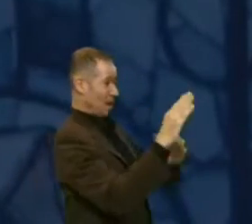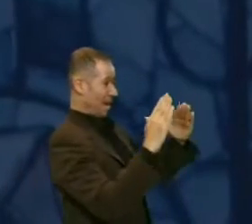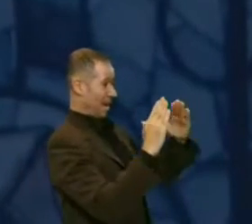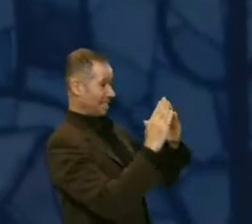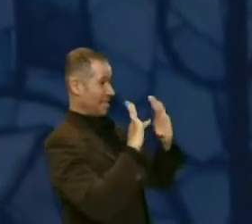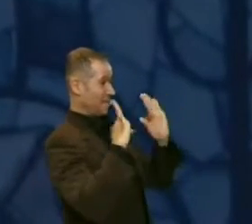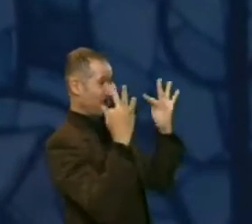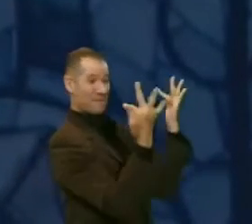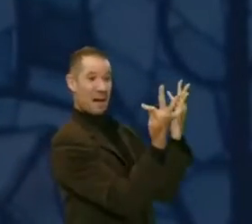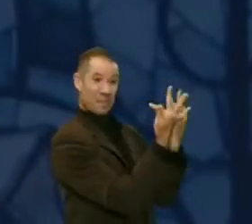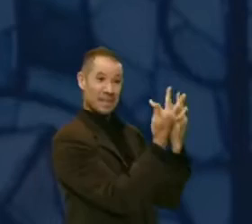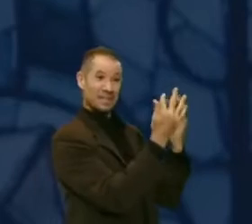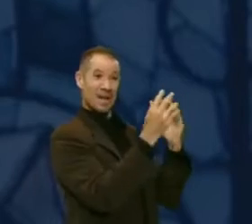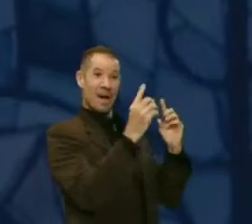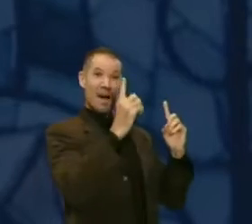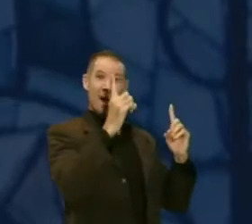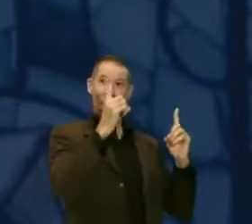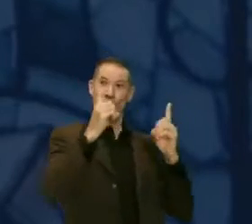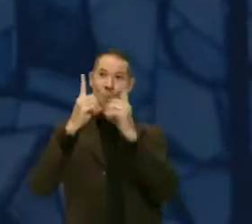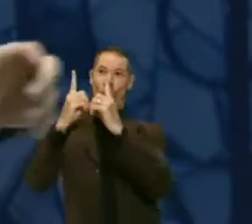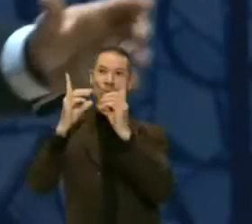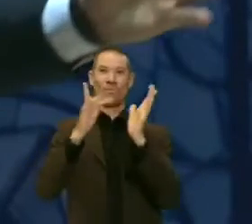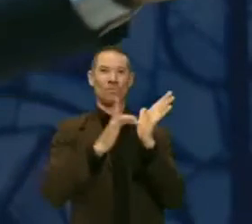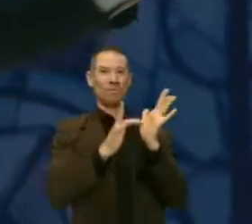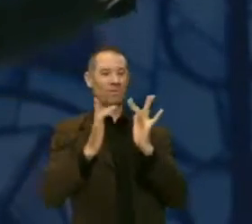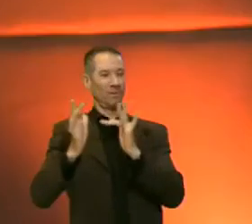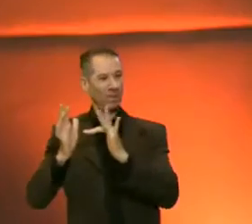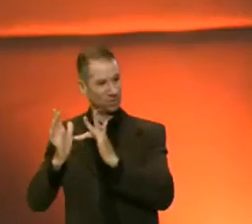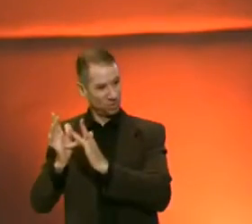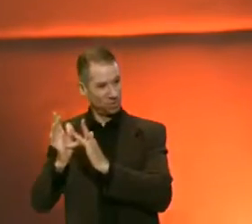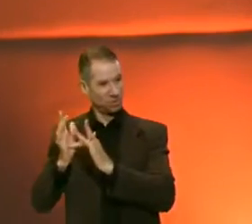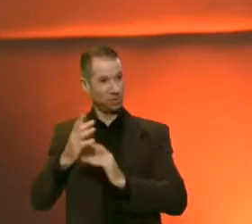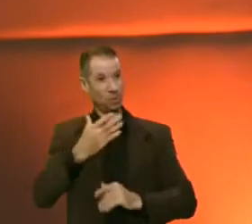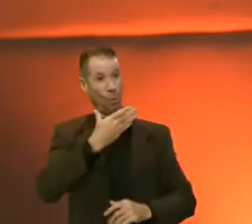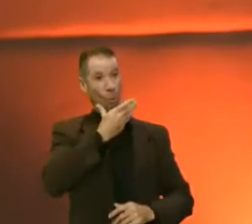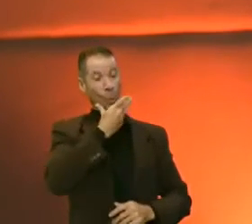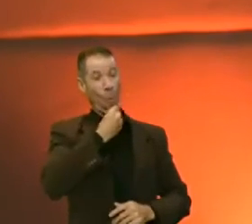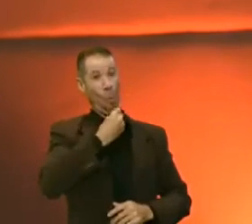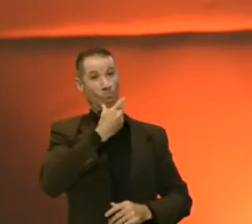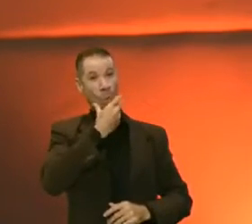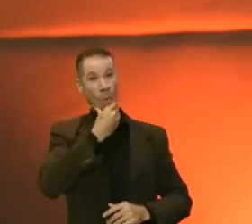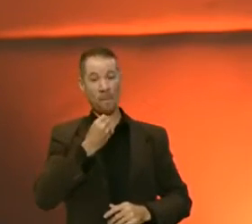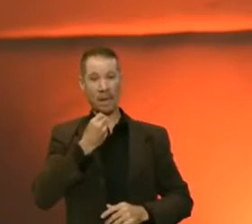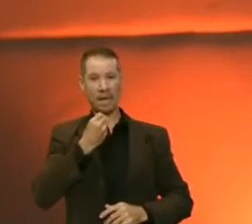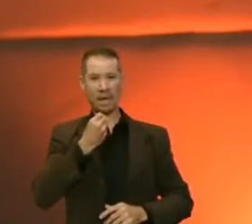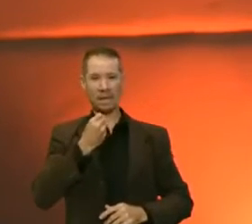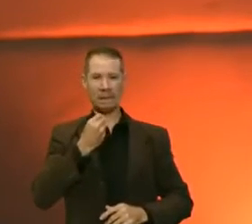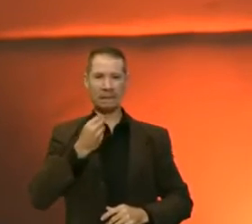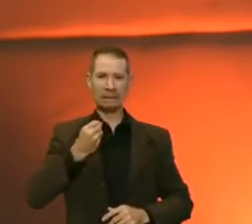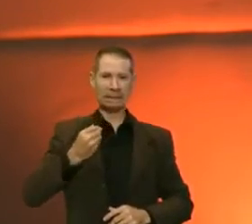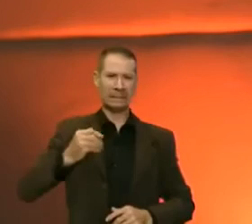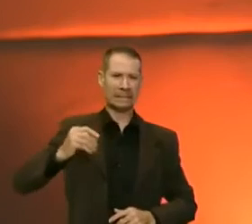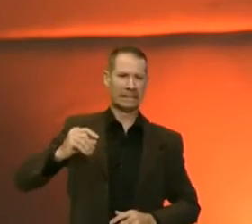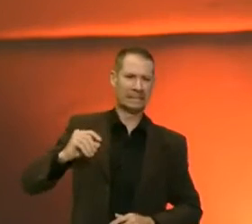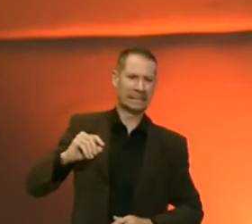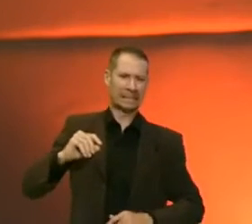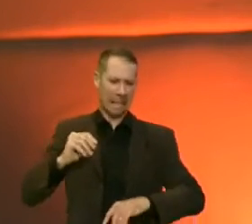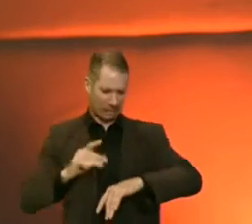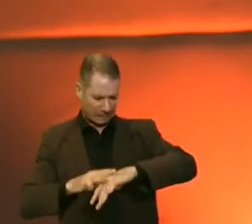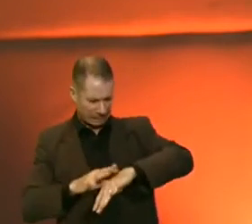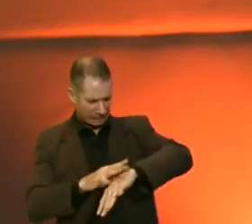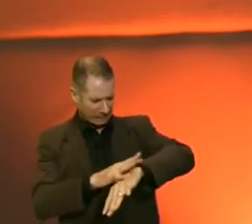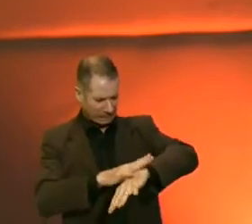e os seus têm um encontro com Jesus. Aquele homem lava as suas feridas, trata os